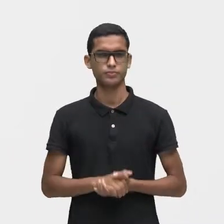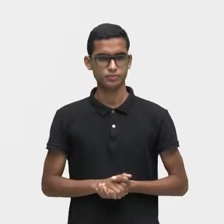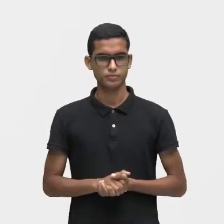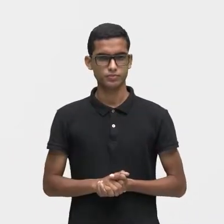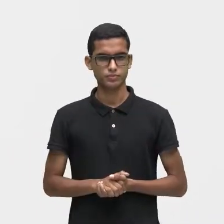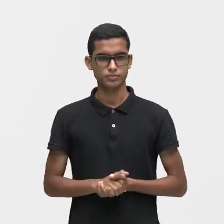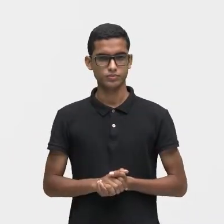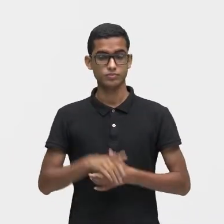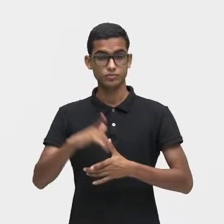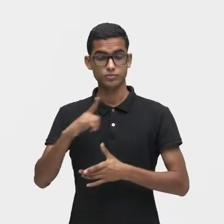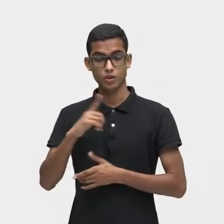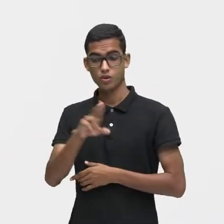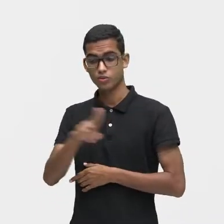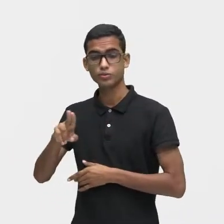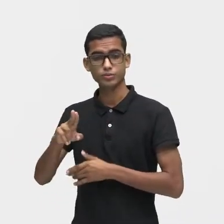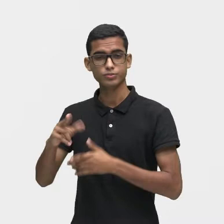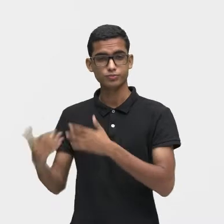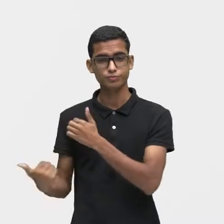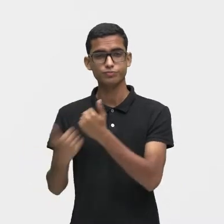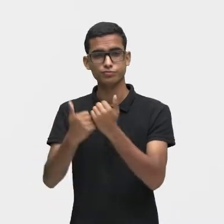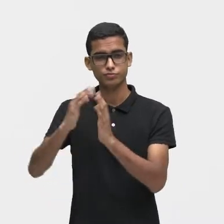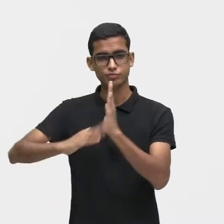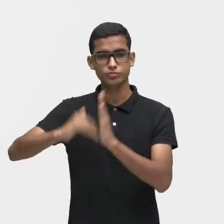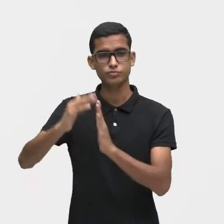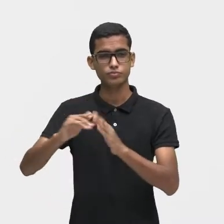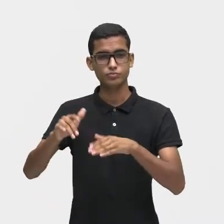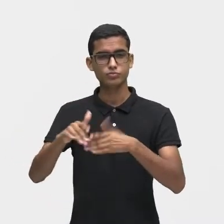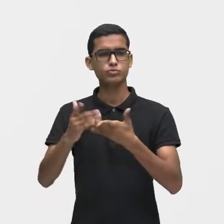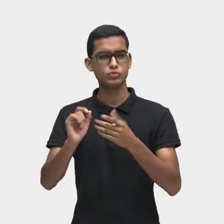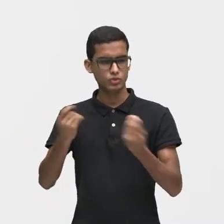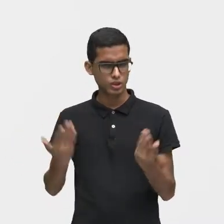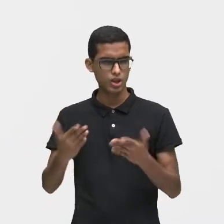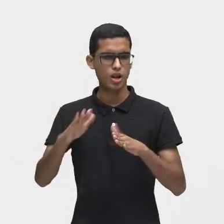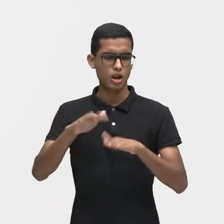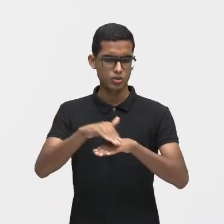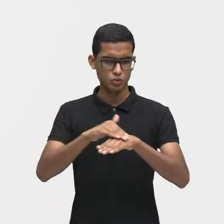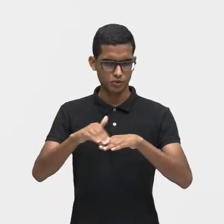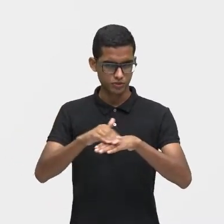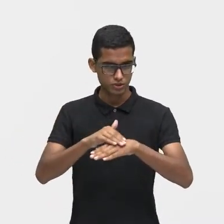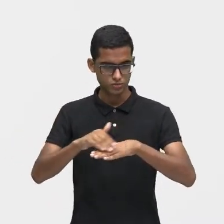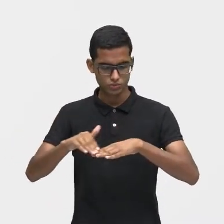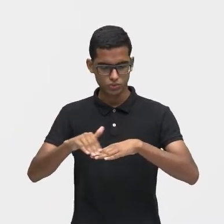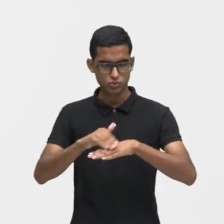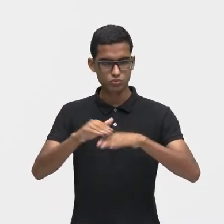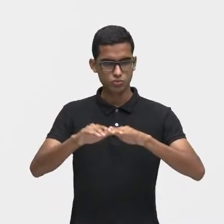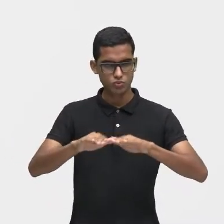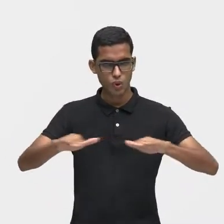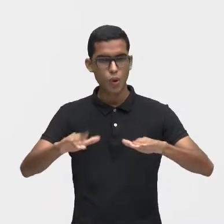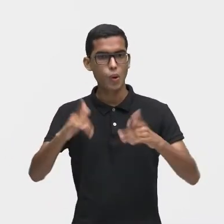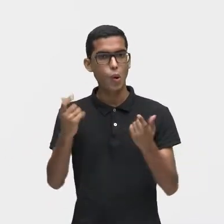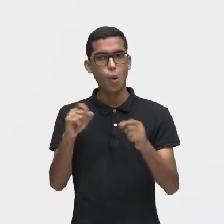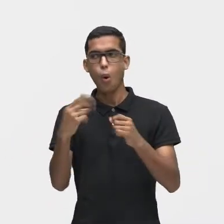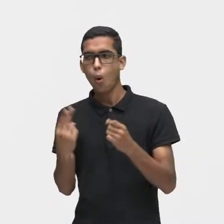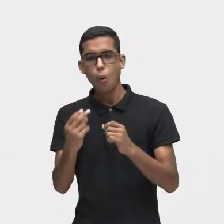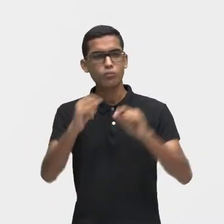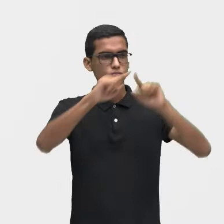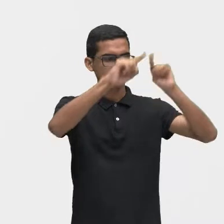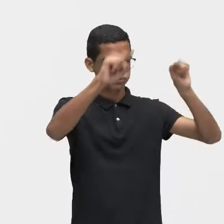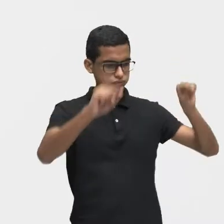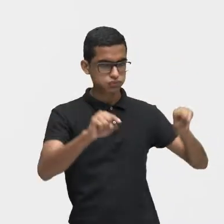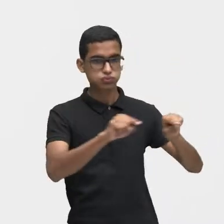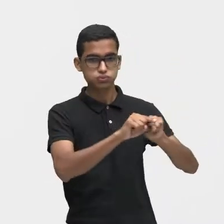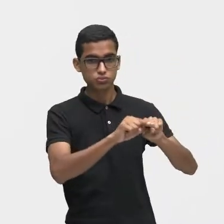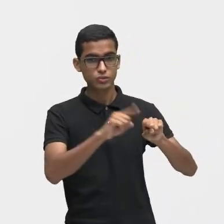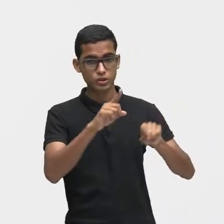Geralmente recebe o nome de suporte a superfície sobre a qual podem ser feito um desenho, uma pintura ou uma colagem, como eu falei